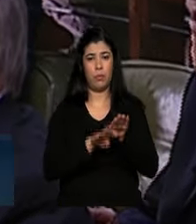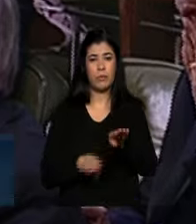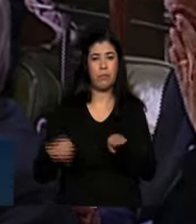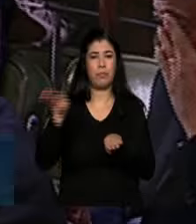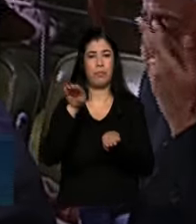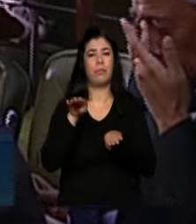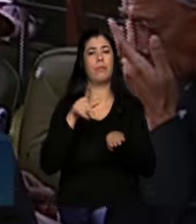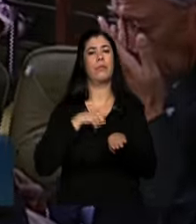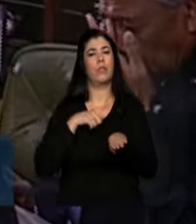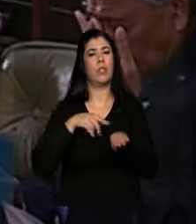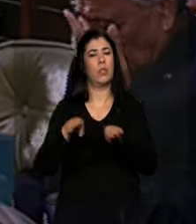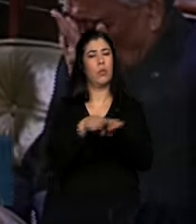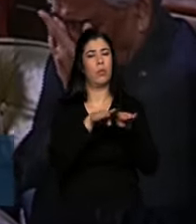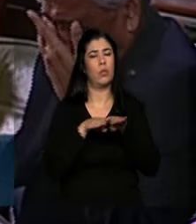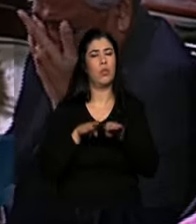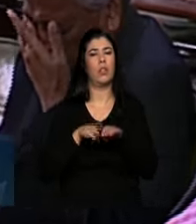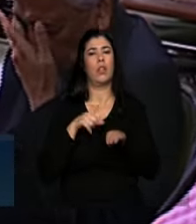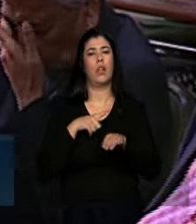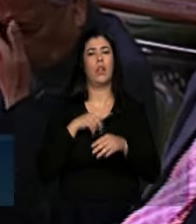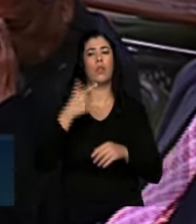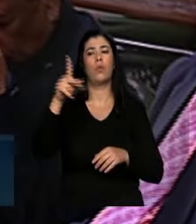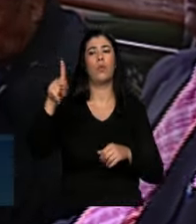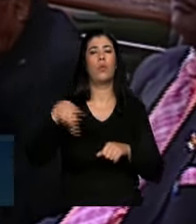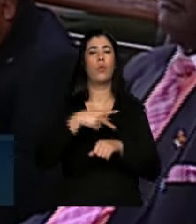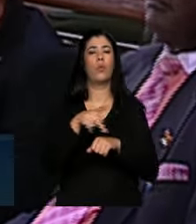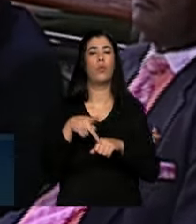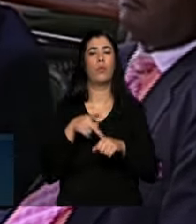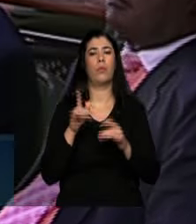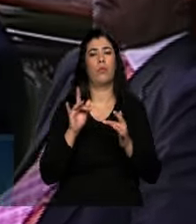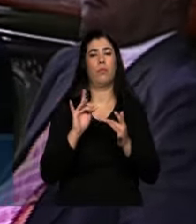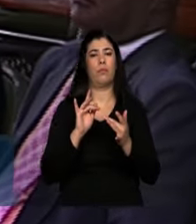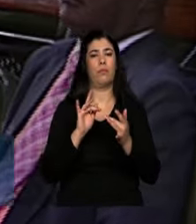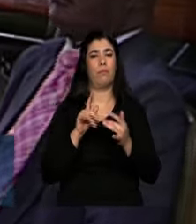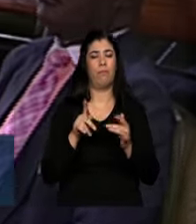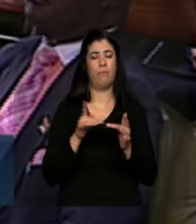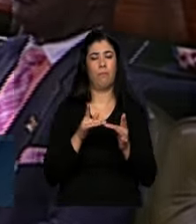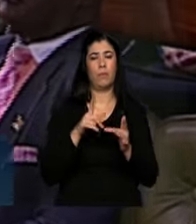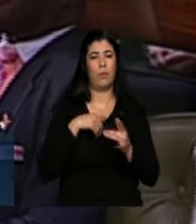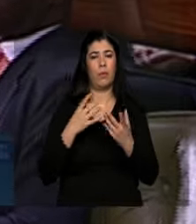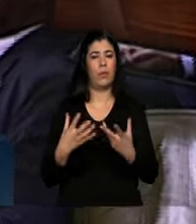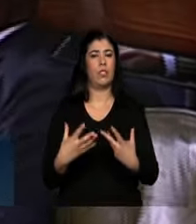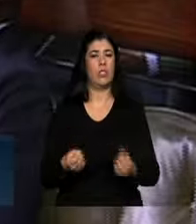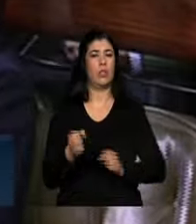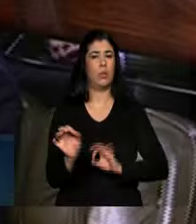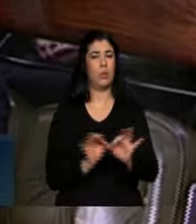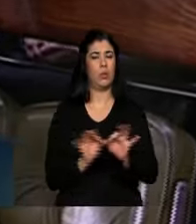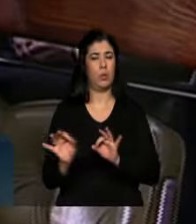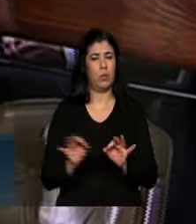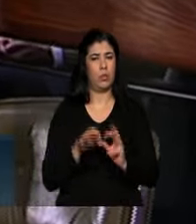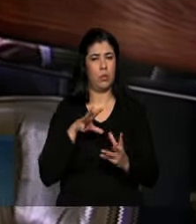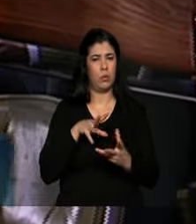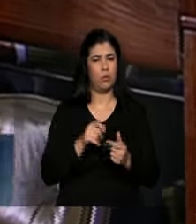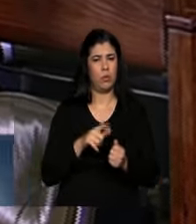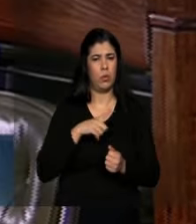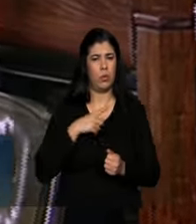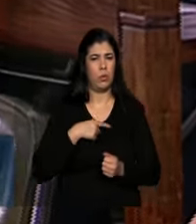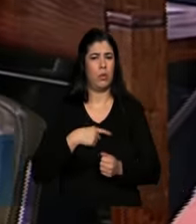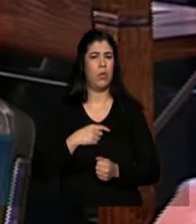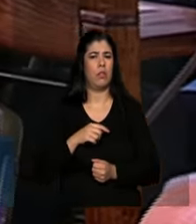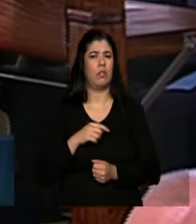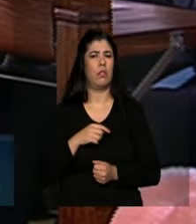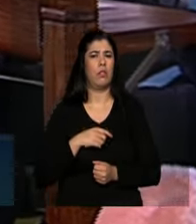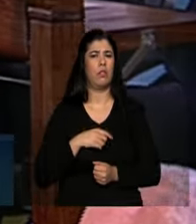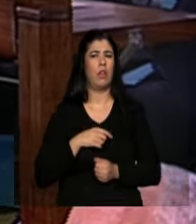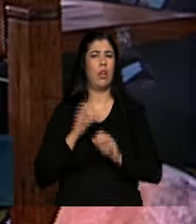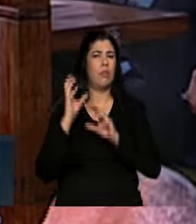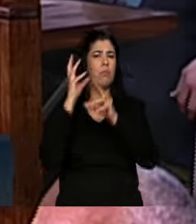desigualdades, externamente o país não aceita uma ordem internacional ainda marcada por resquícios do passado que